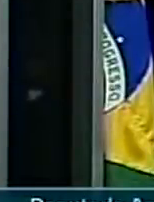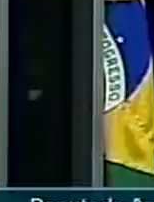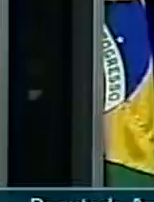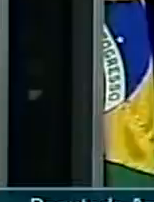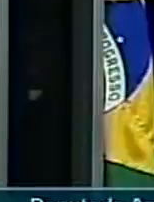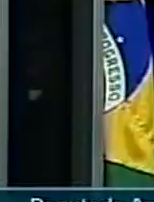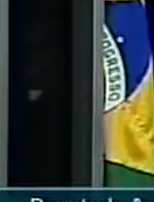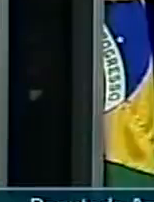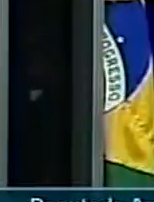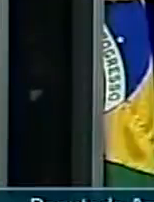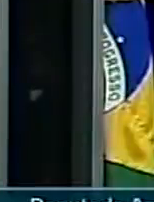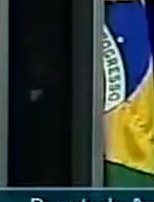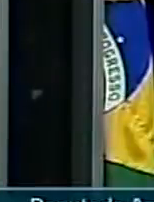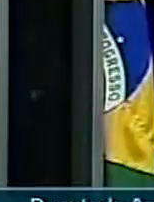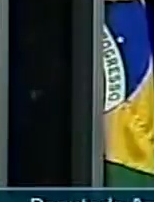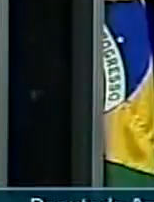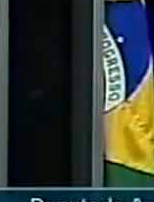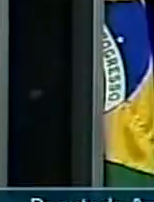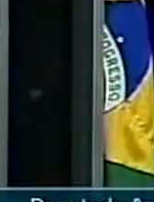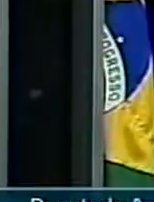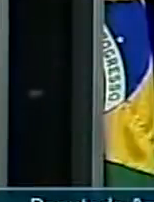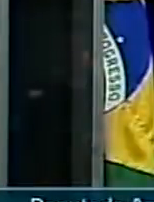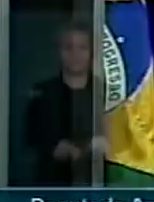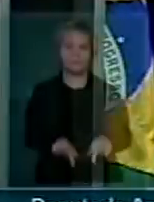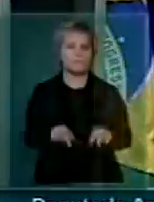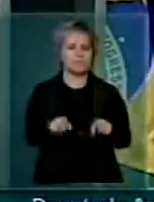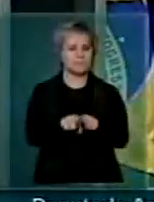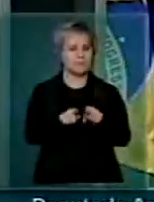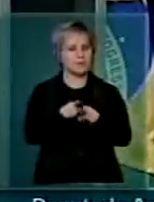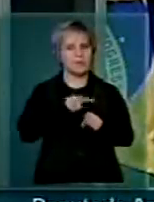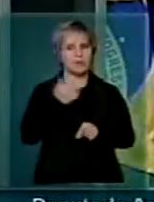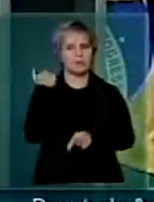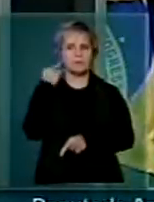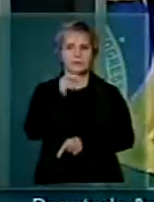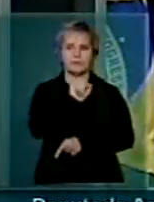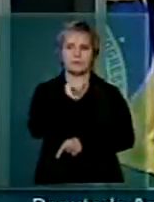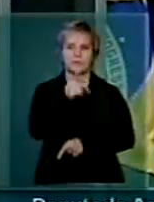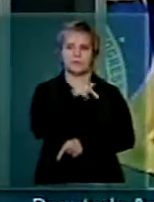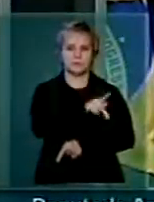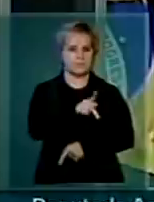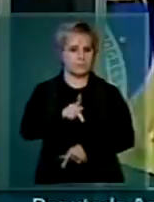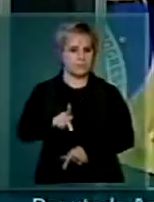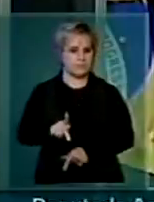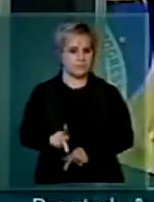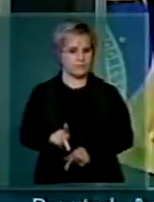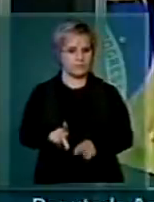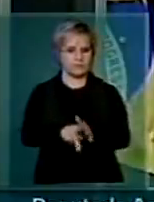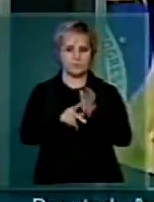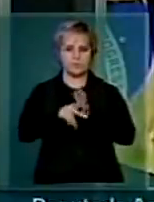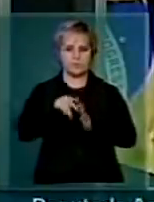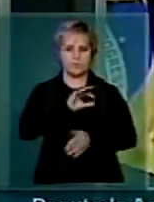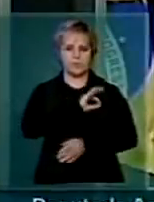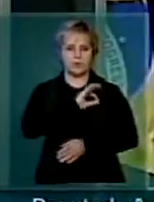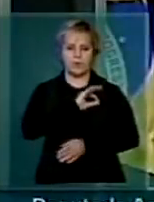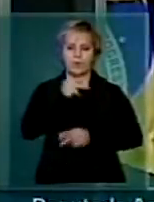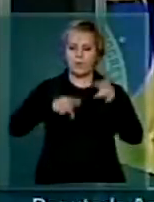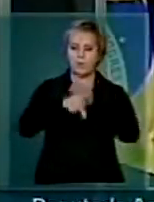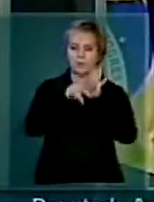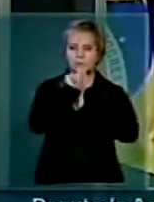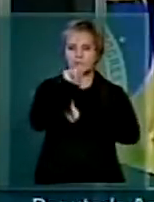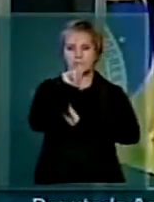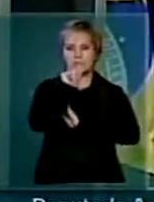ser agente de polícia legislativa, era professor de polícia